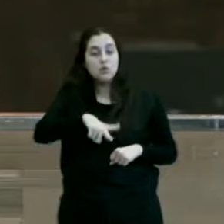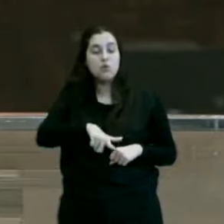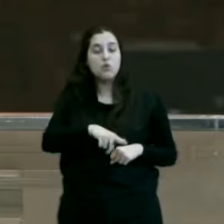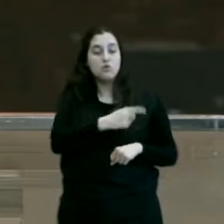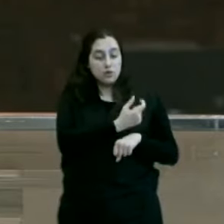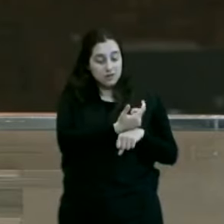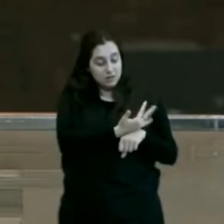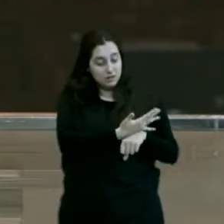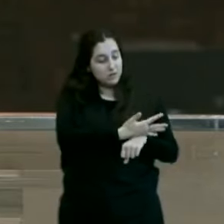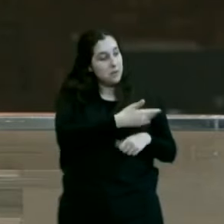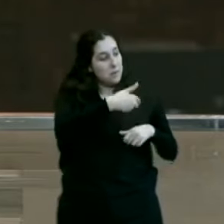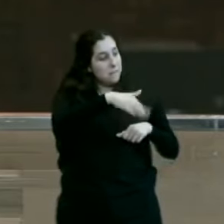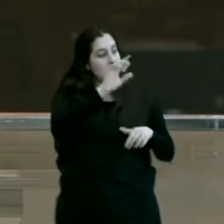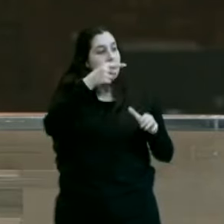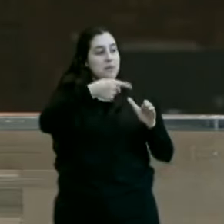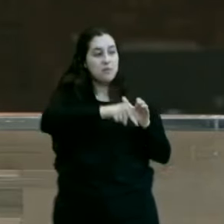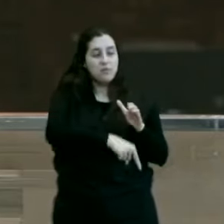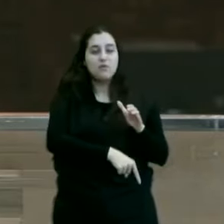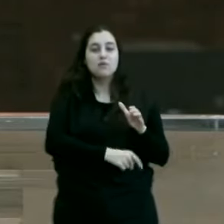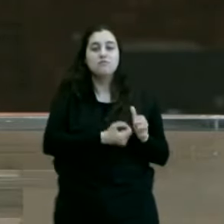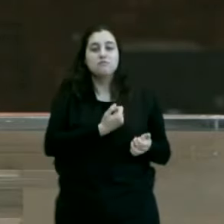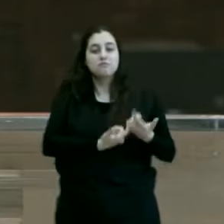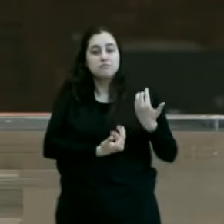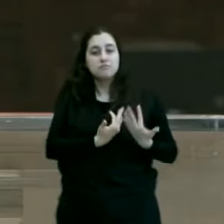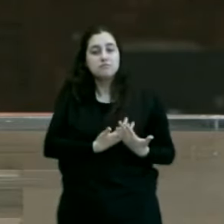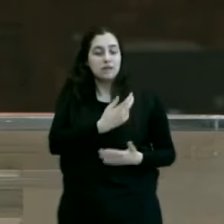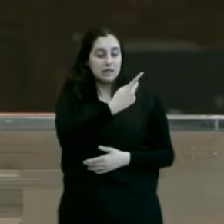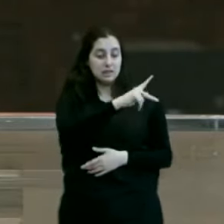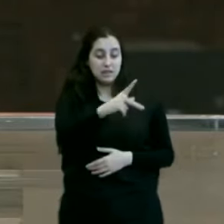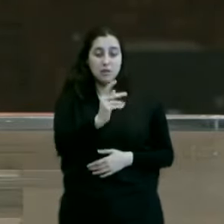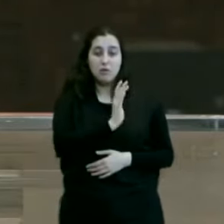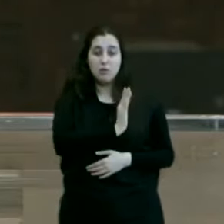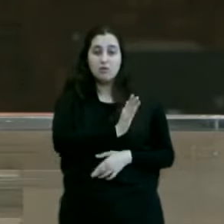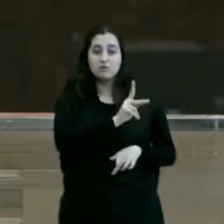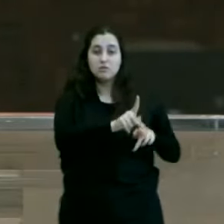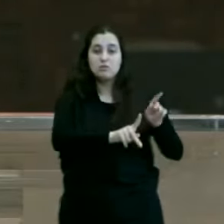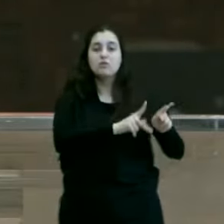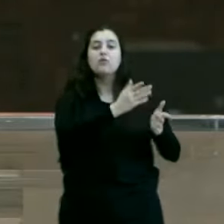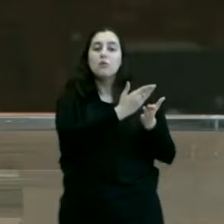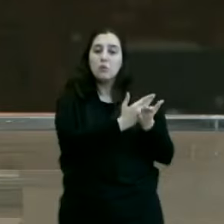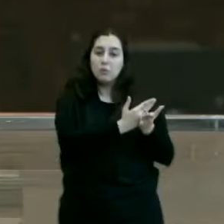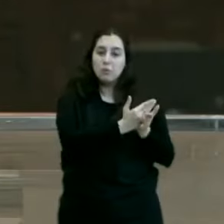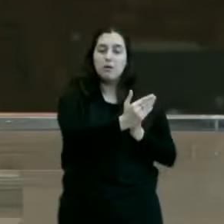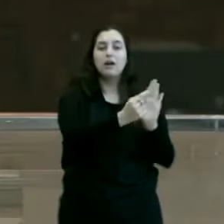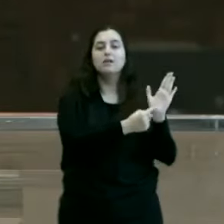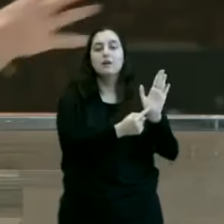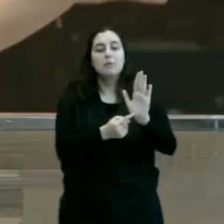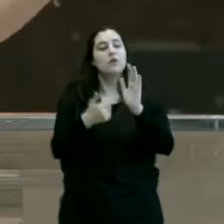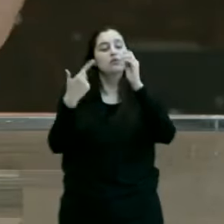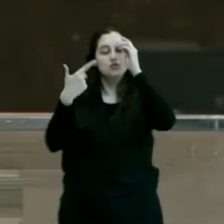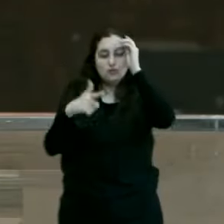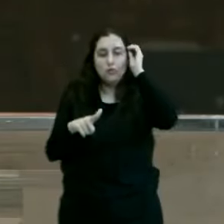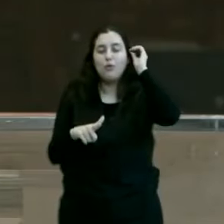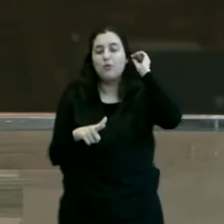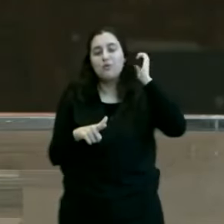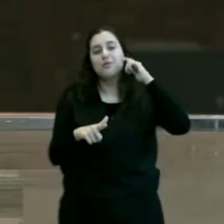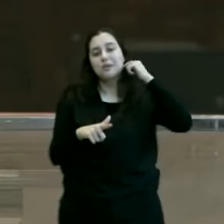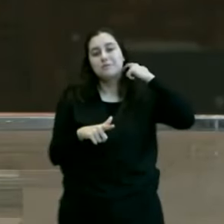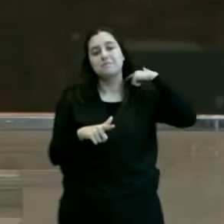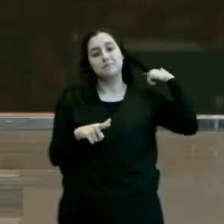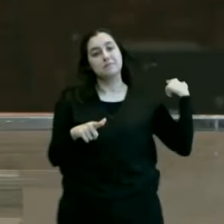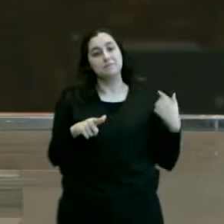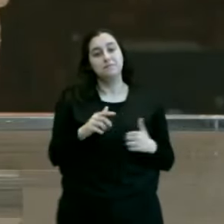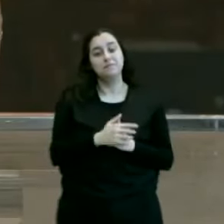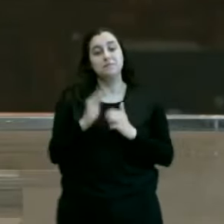se tornar mais intenso, o ardor do seu coração começa a aparecer outra vez. Ele convoca